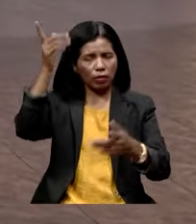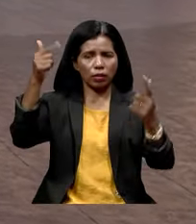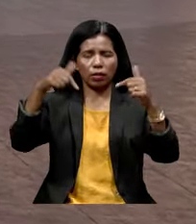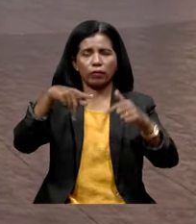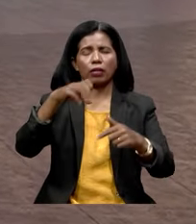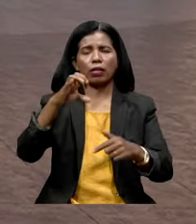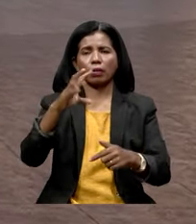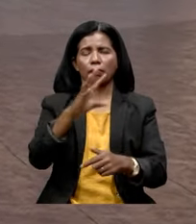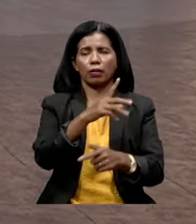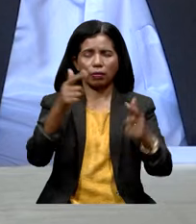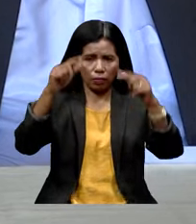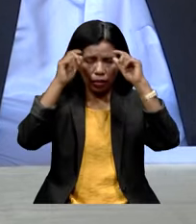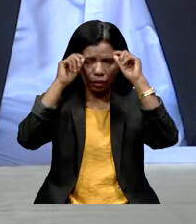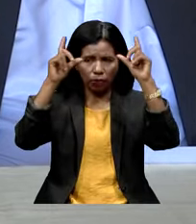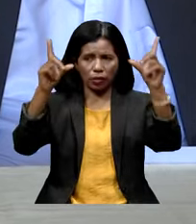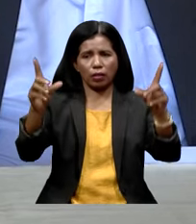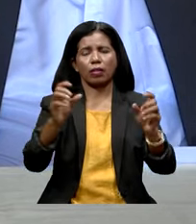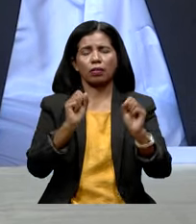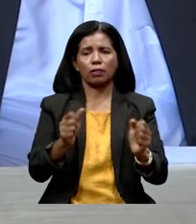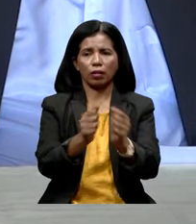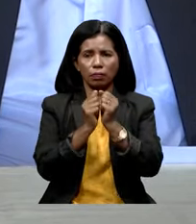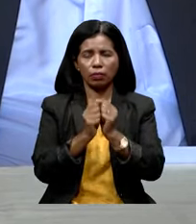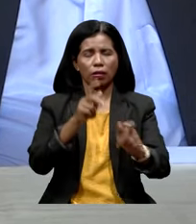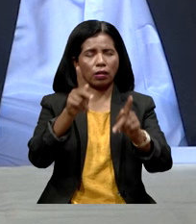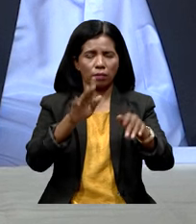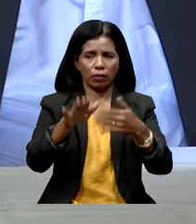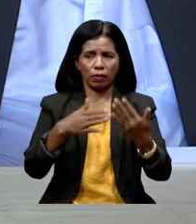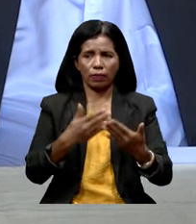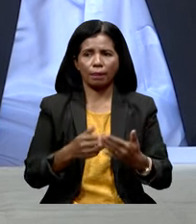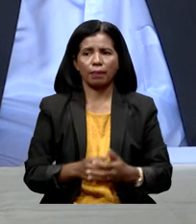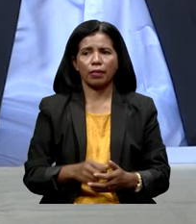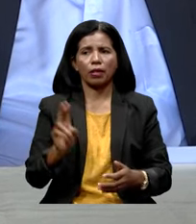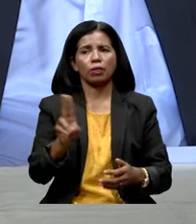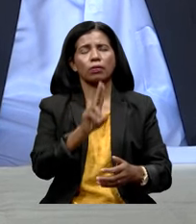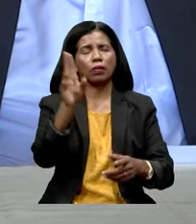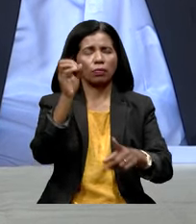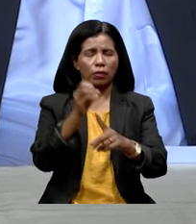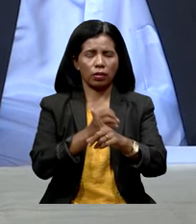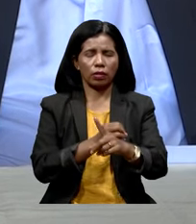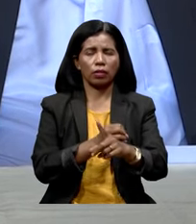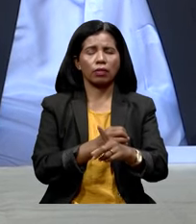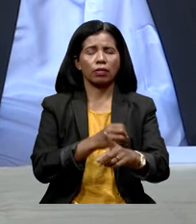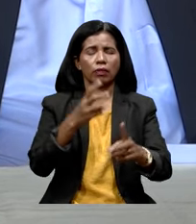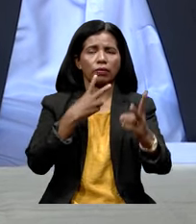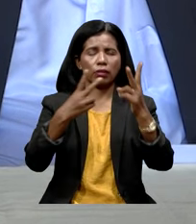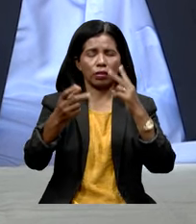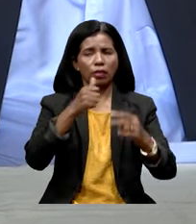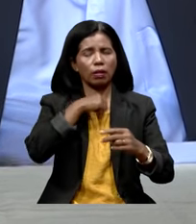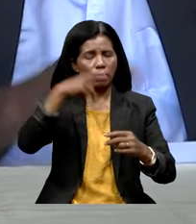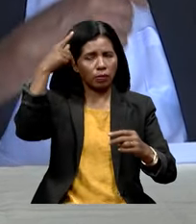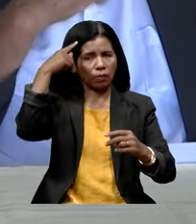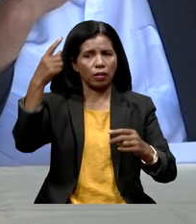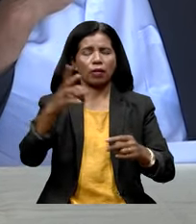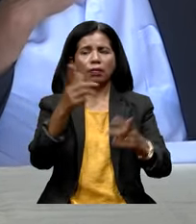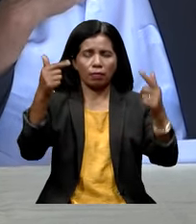Felipe Ximenes Pelo Mai Timor Leste, o de Hamutu com o povo. Aproveita a oportunidade e visita a sua santidade ao Papa